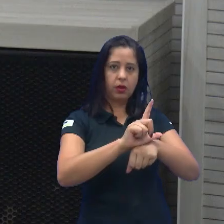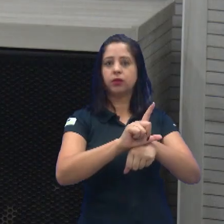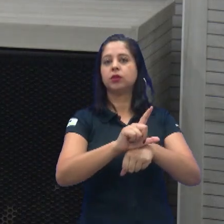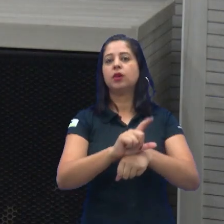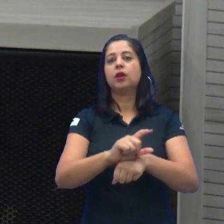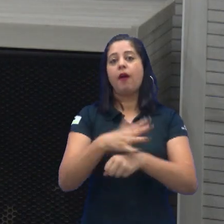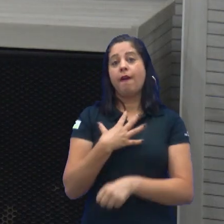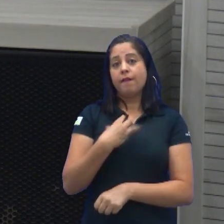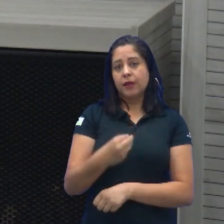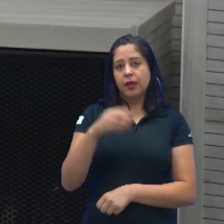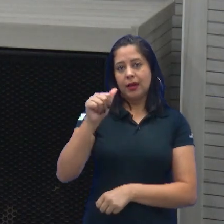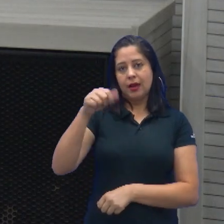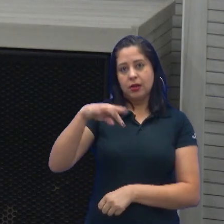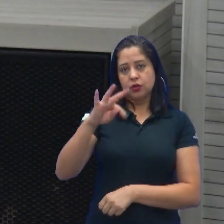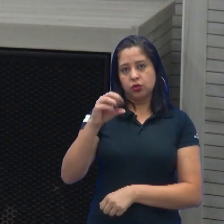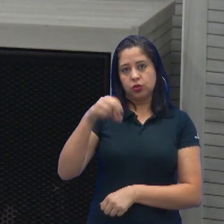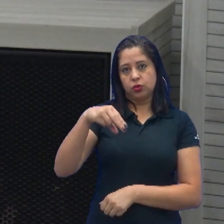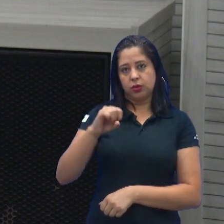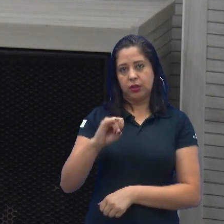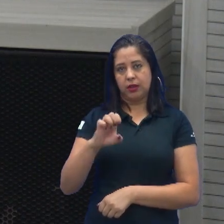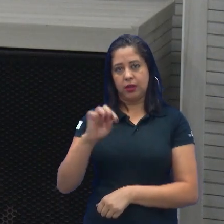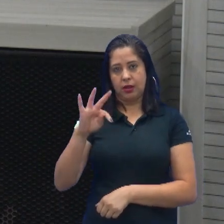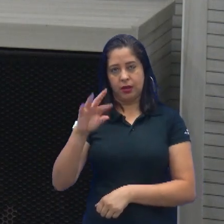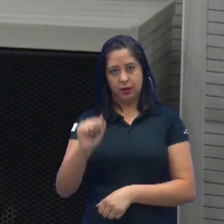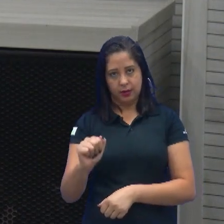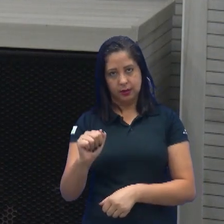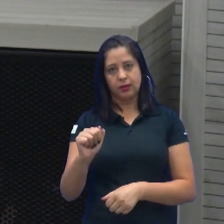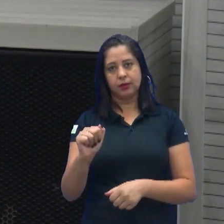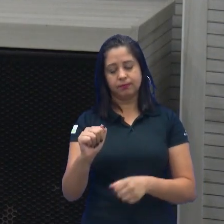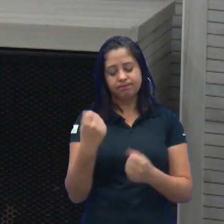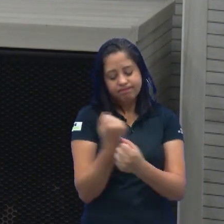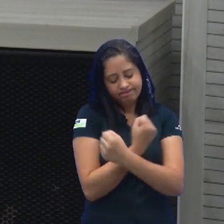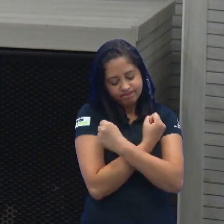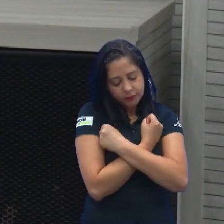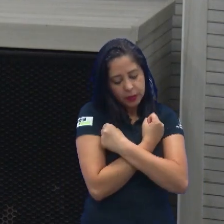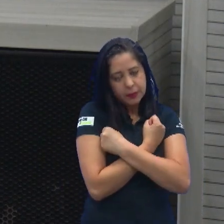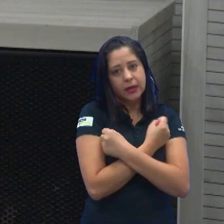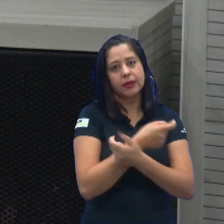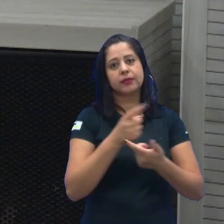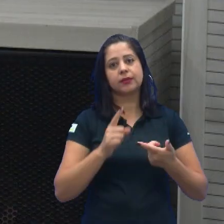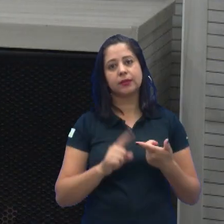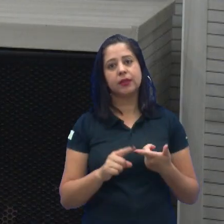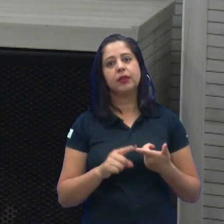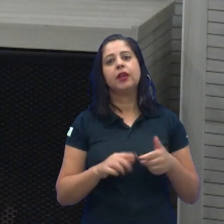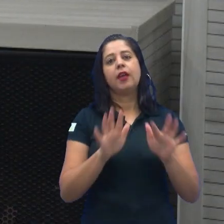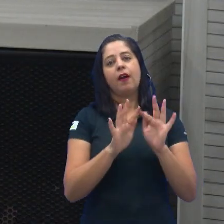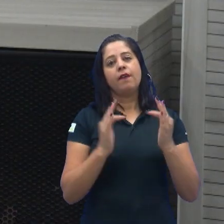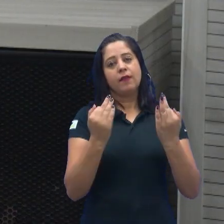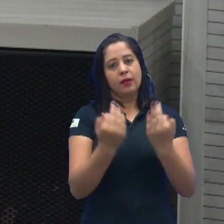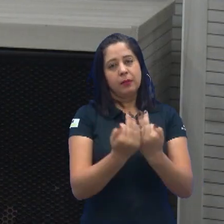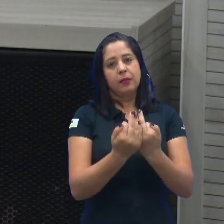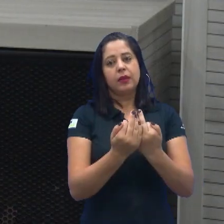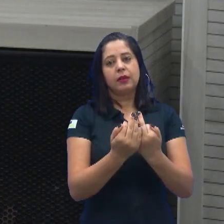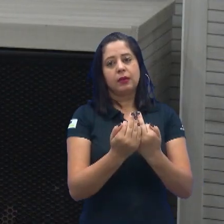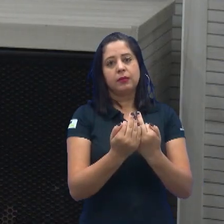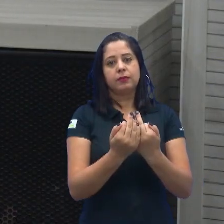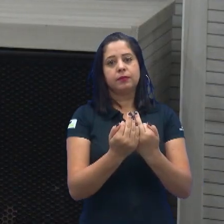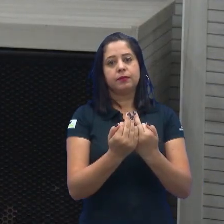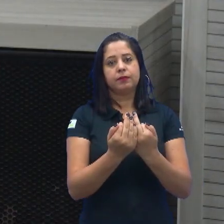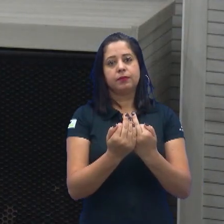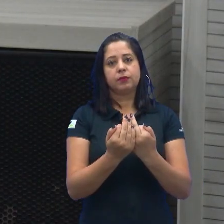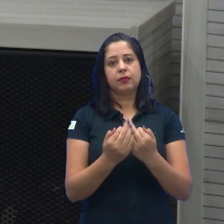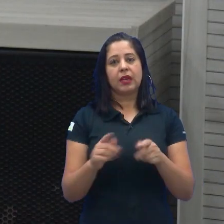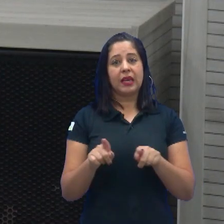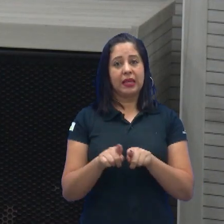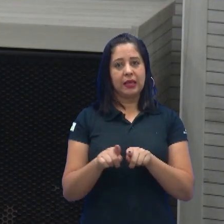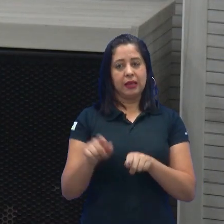e Rosina, a quem eu deixo um abraço para as filhas e para todos os seus familiares e amigos. E o professor